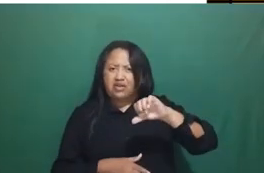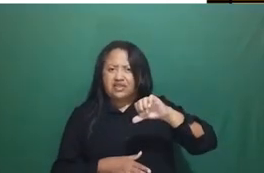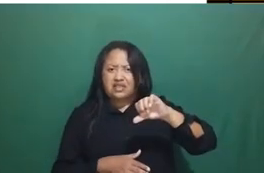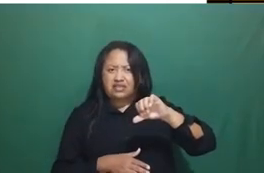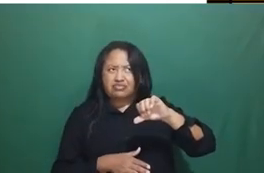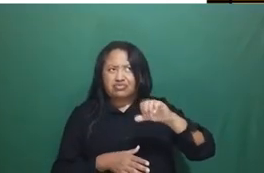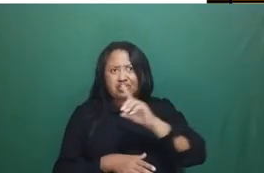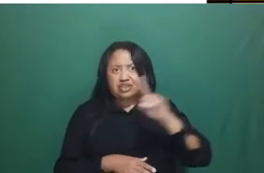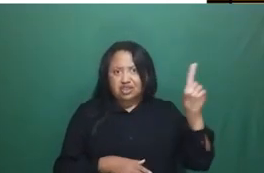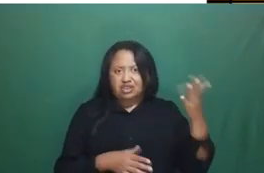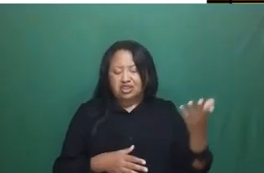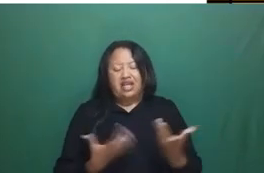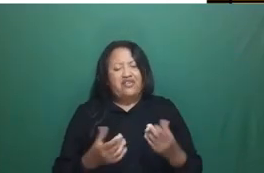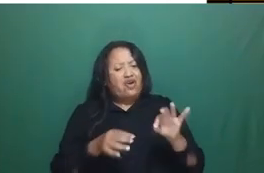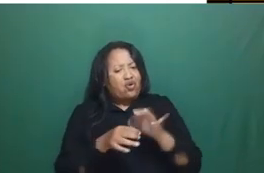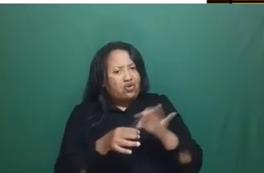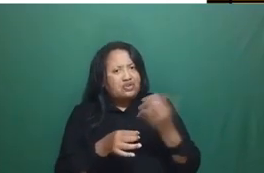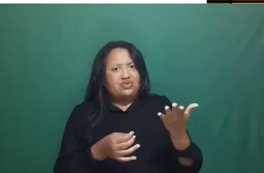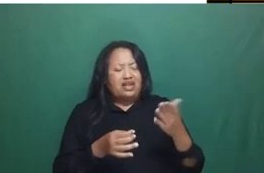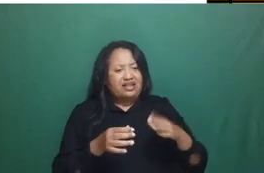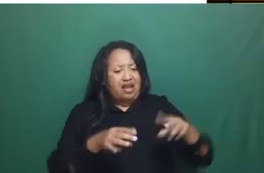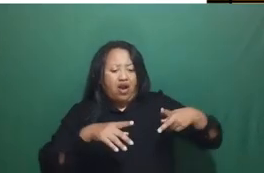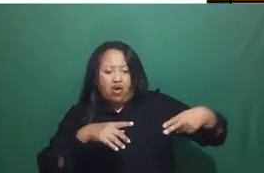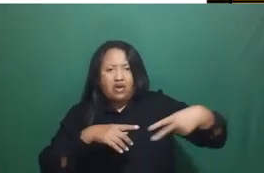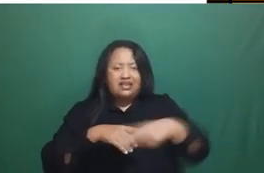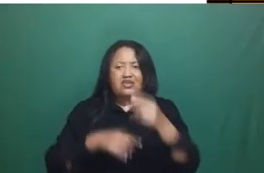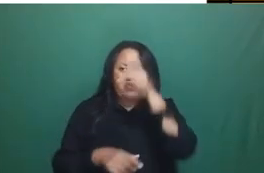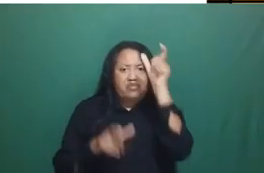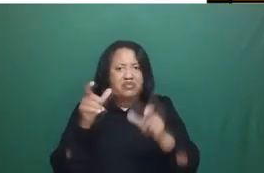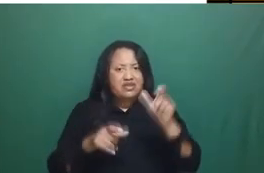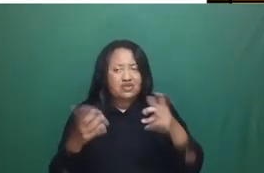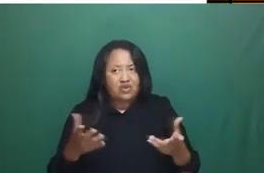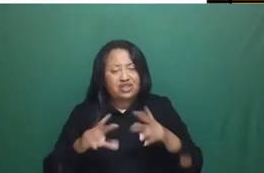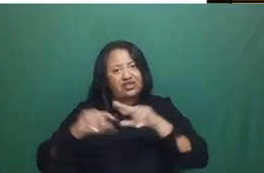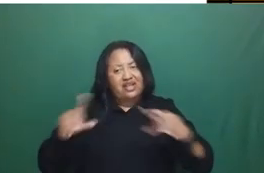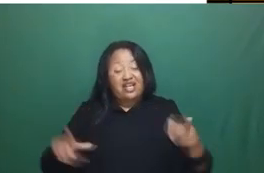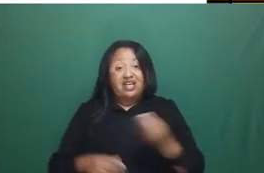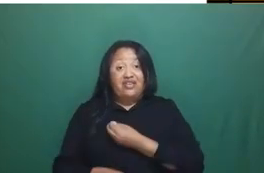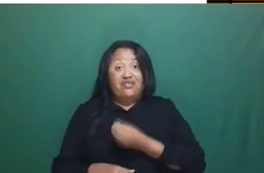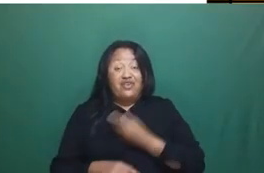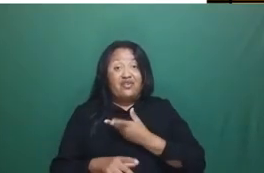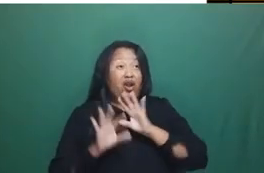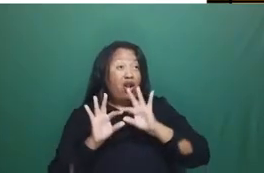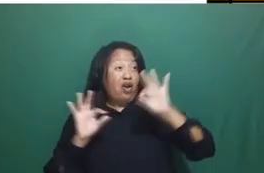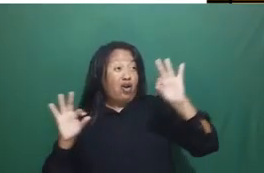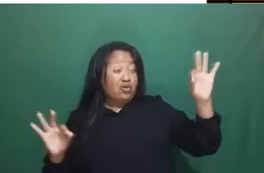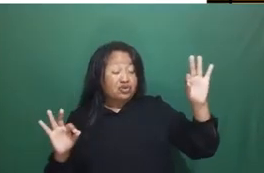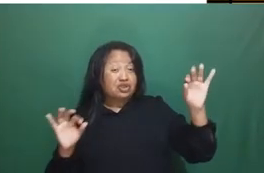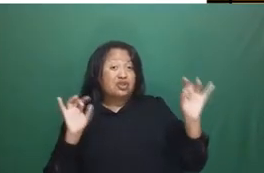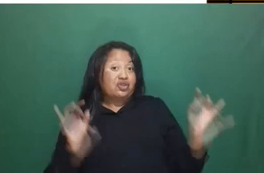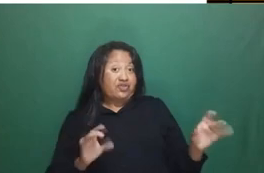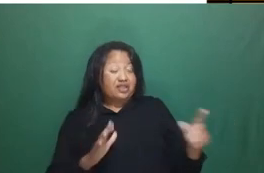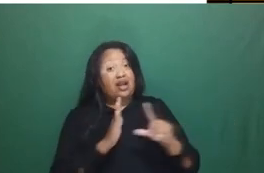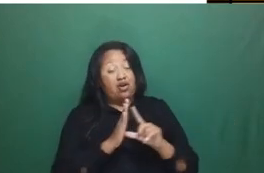tingida costurada por pessoas diferentes e que além disso vivem a quilômetros e quilômetros de distância de onde se venda